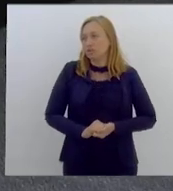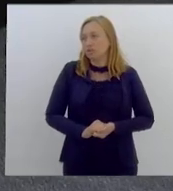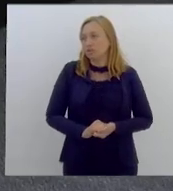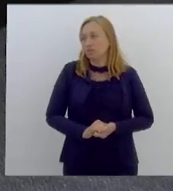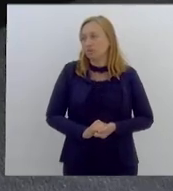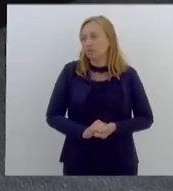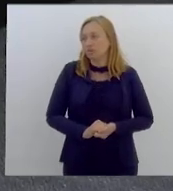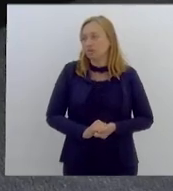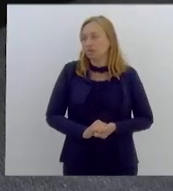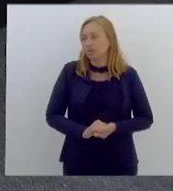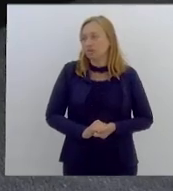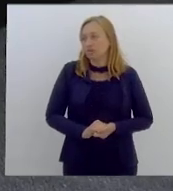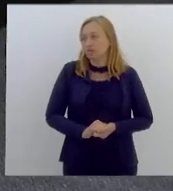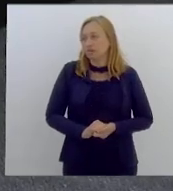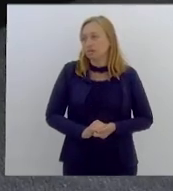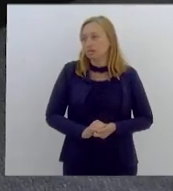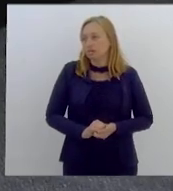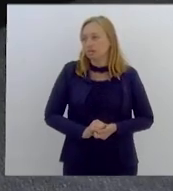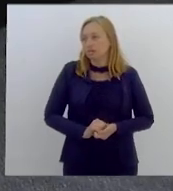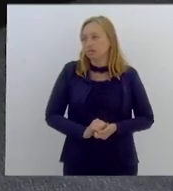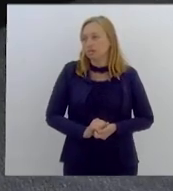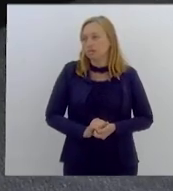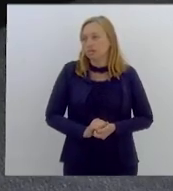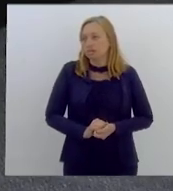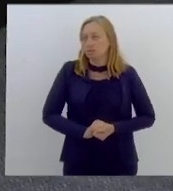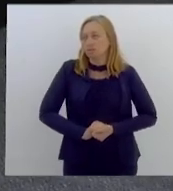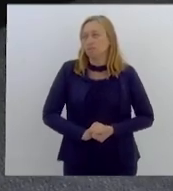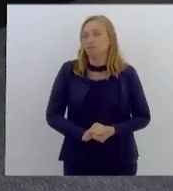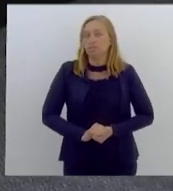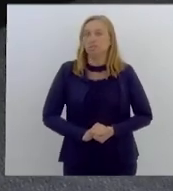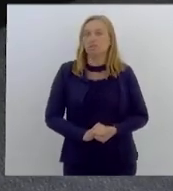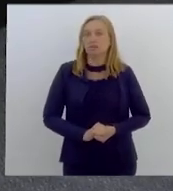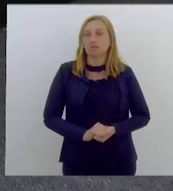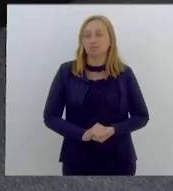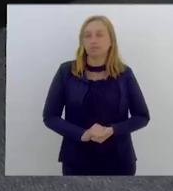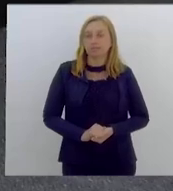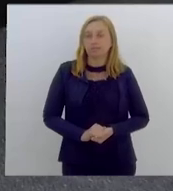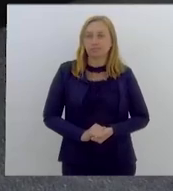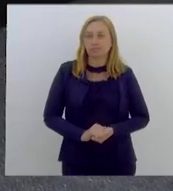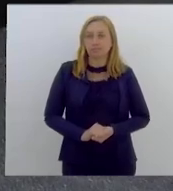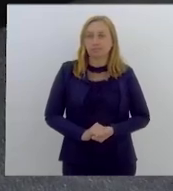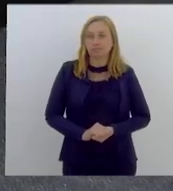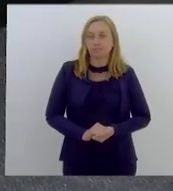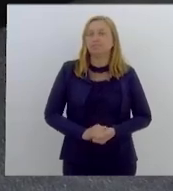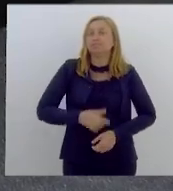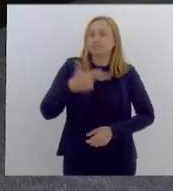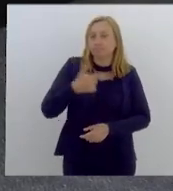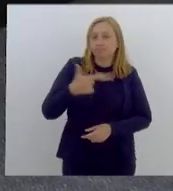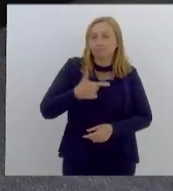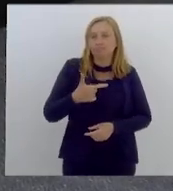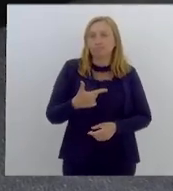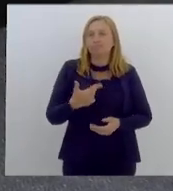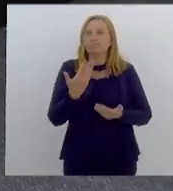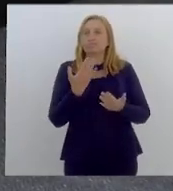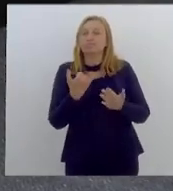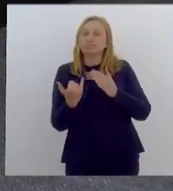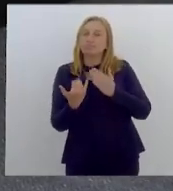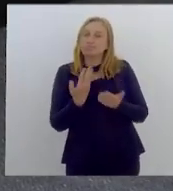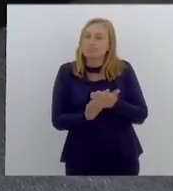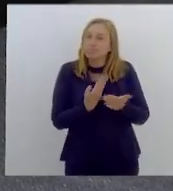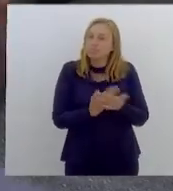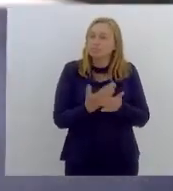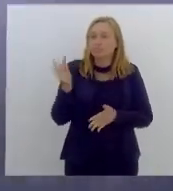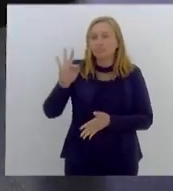da TUST e da TUDES, que é em relação à energia. Mas é verdade, segundo o estudo da Fazenda,